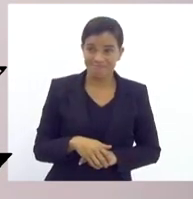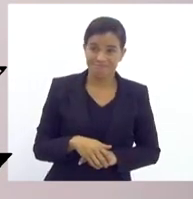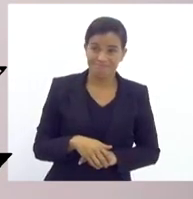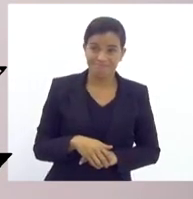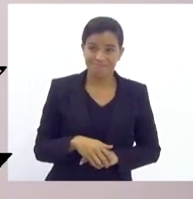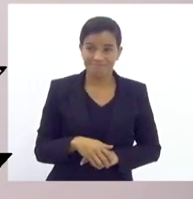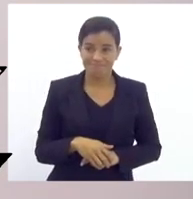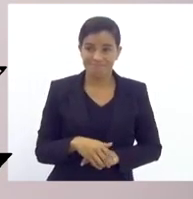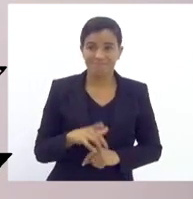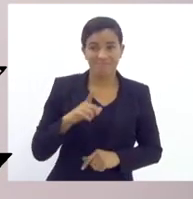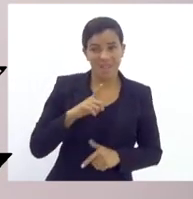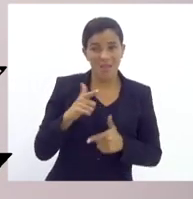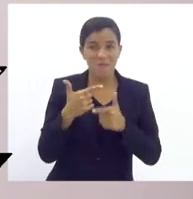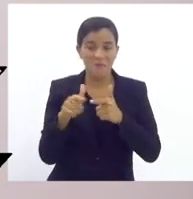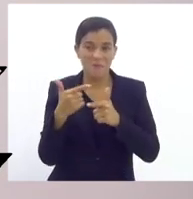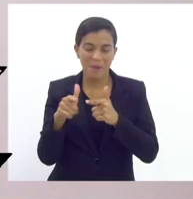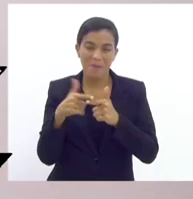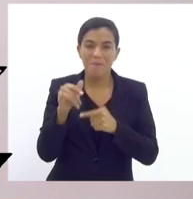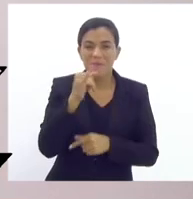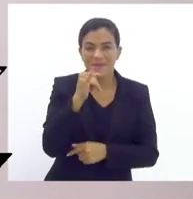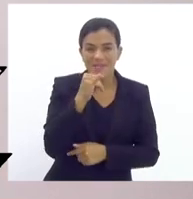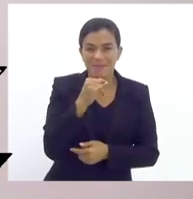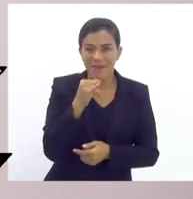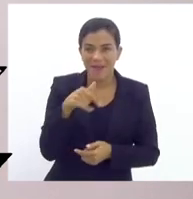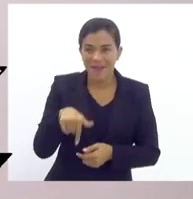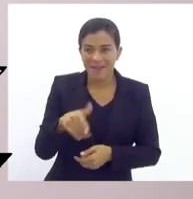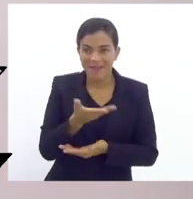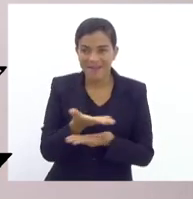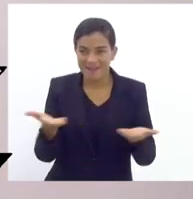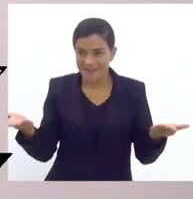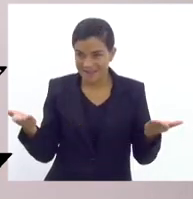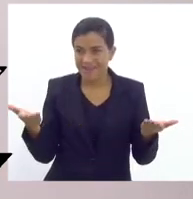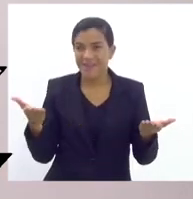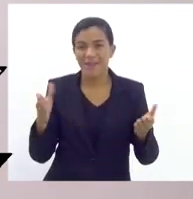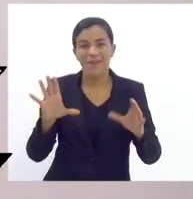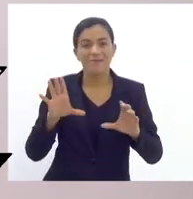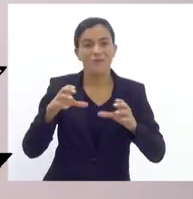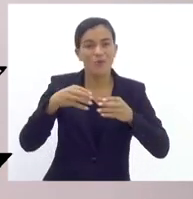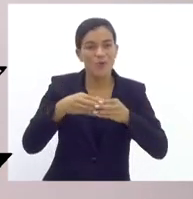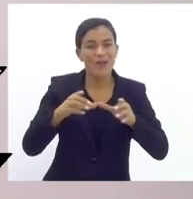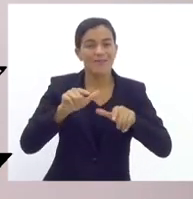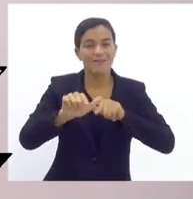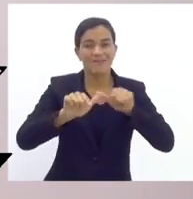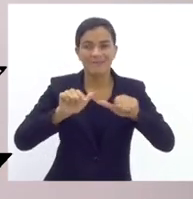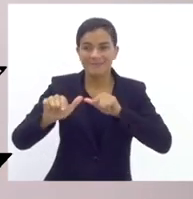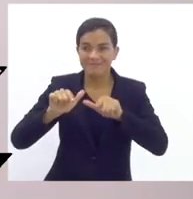tem o problema por exemplo aqui ele perguntou que ele trabalha